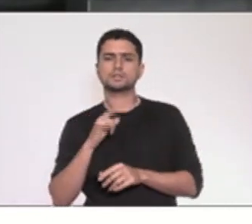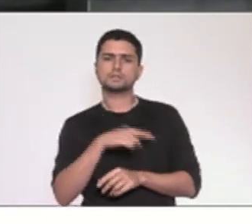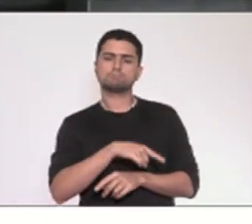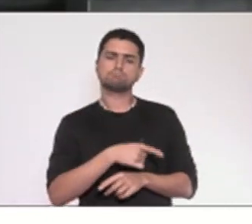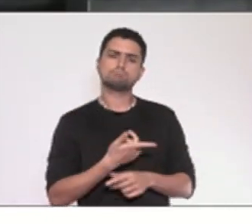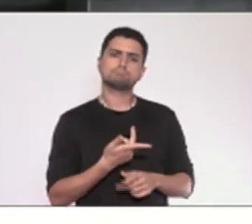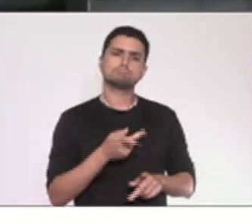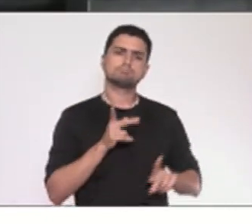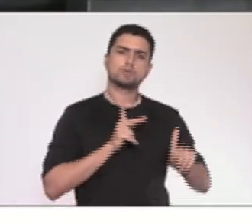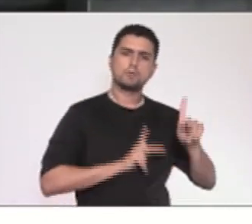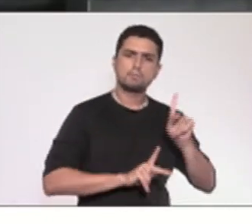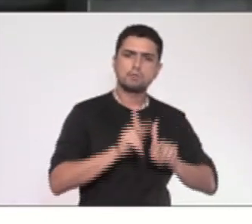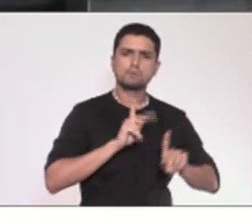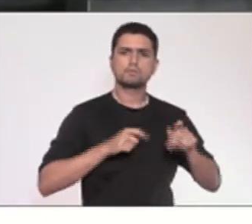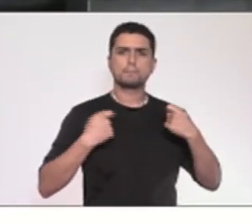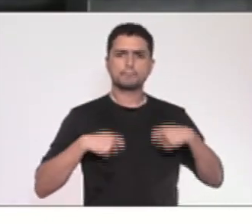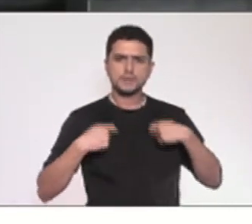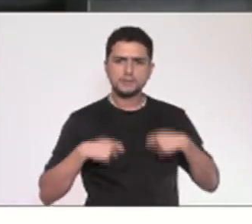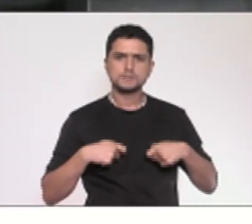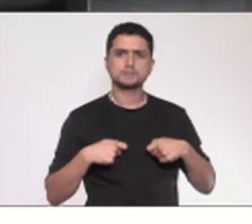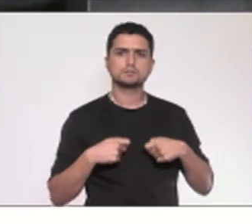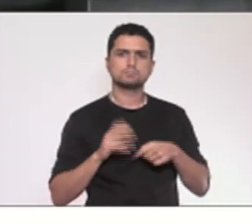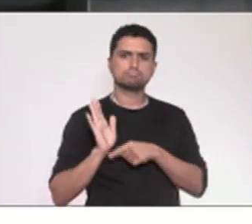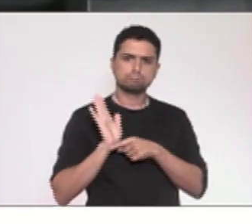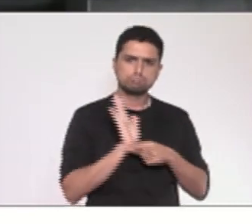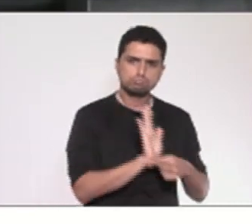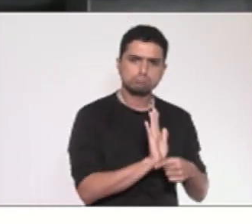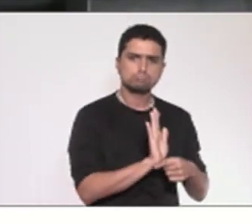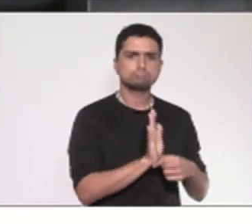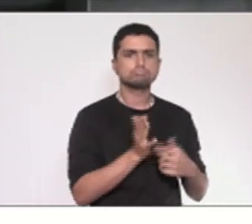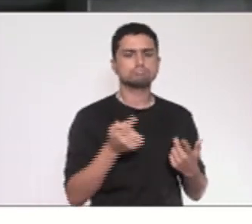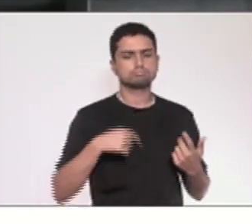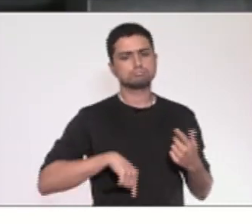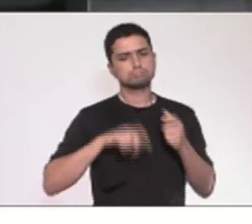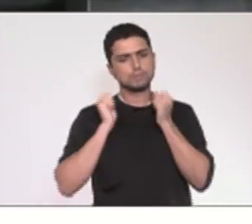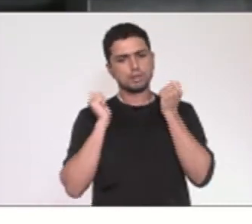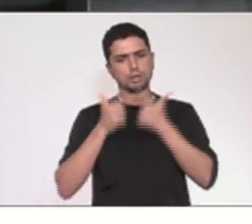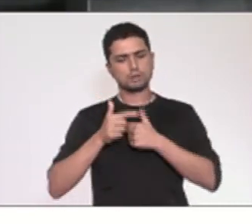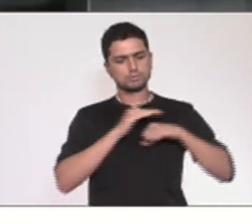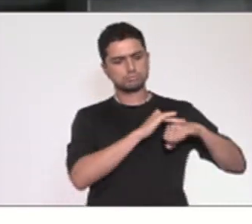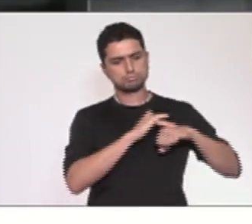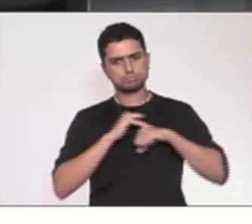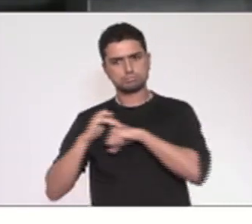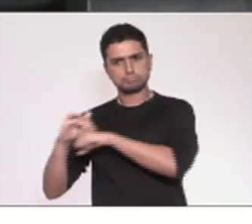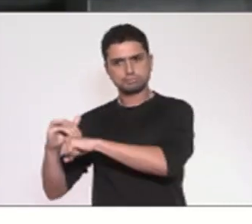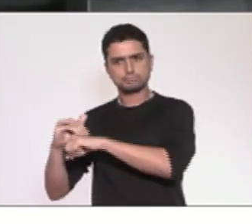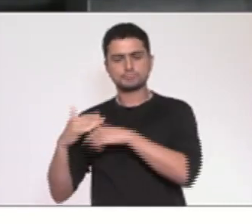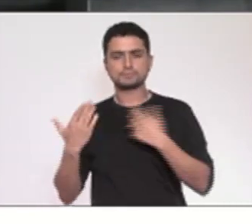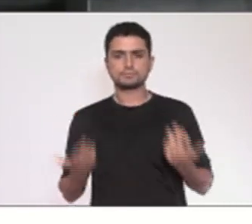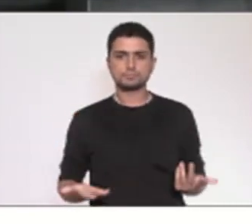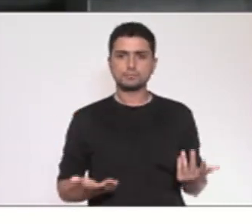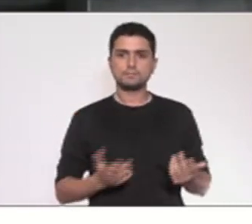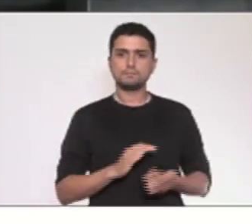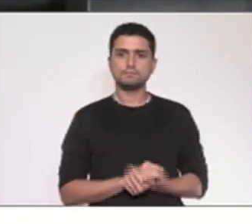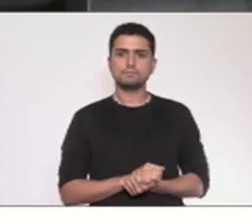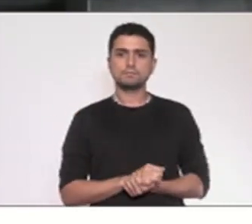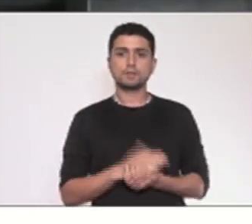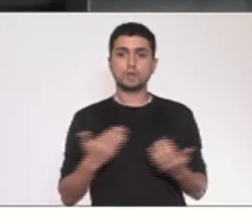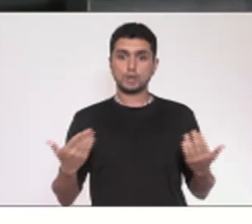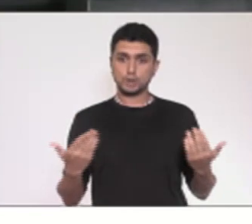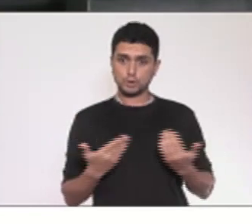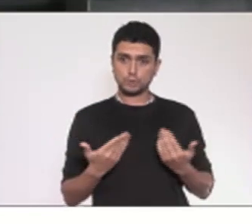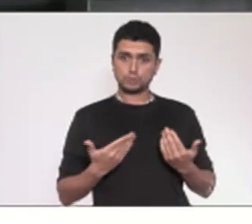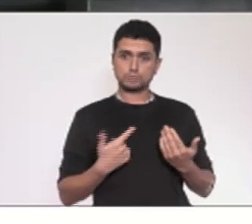população do Estado do Rio de Janeiro. E hoje essa casa, ela interrompe um pouquinho de seus trabalhos